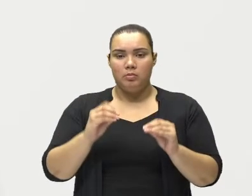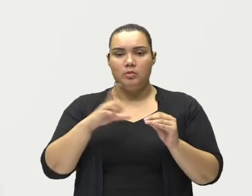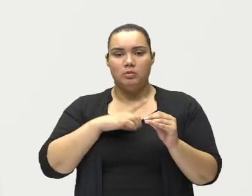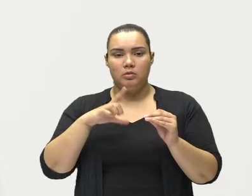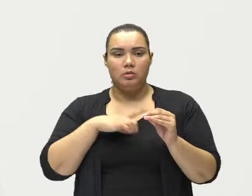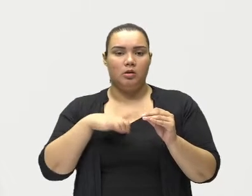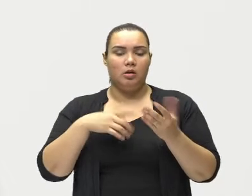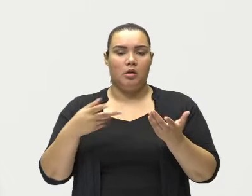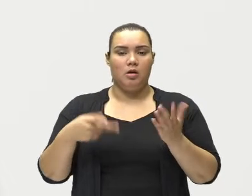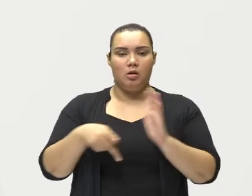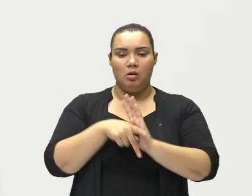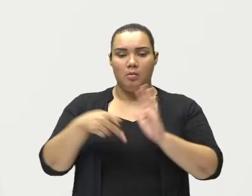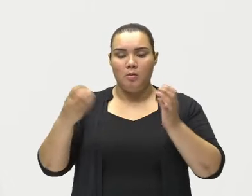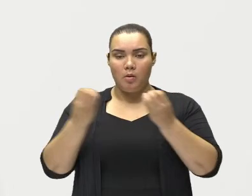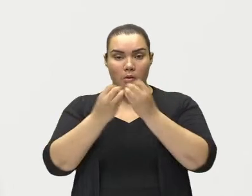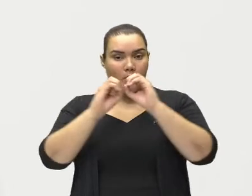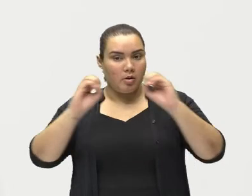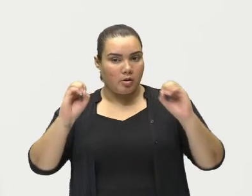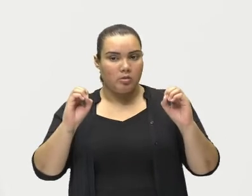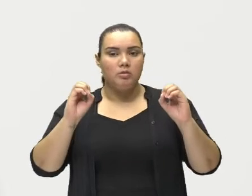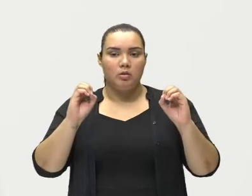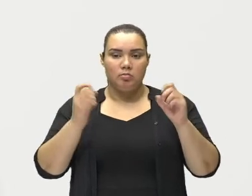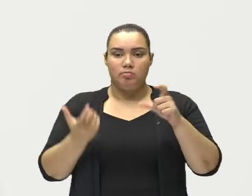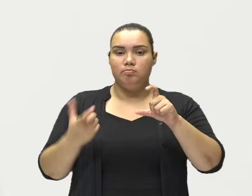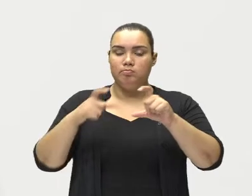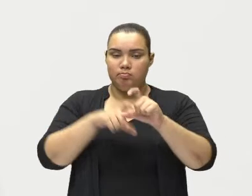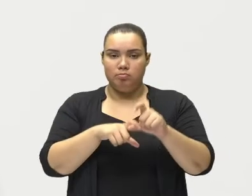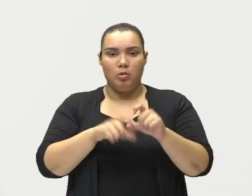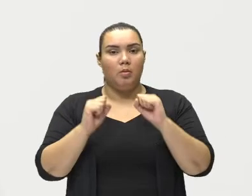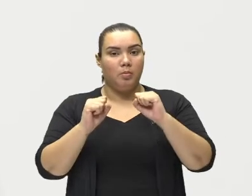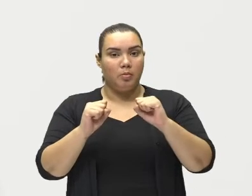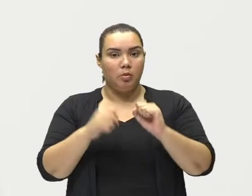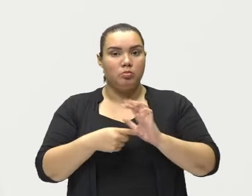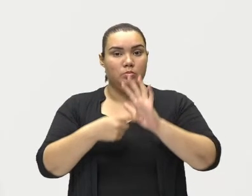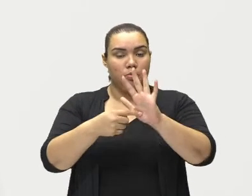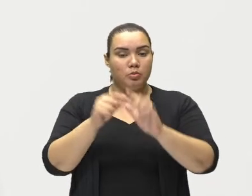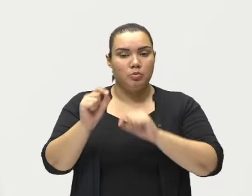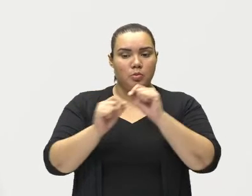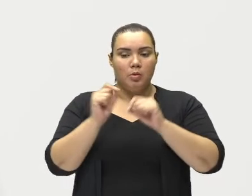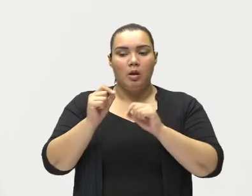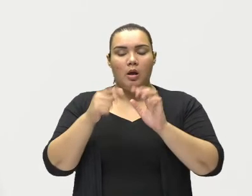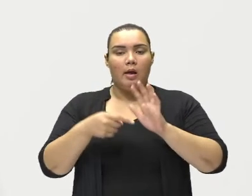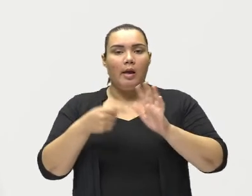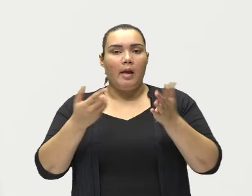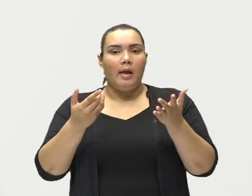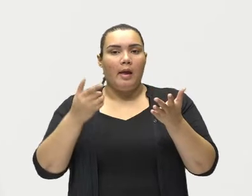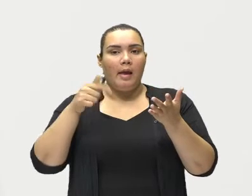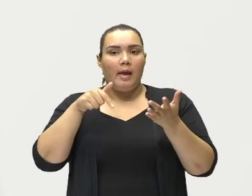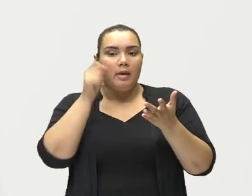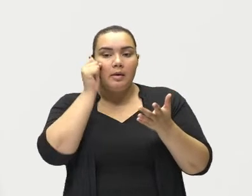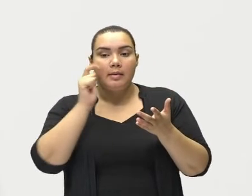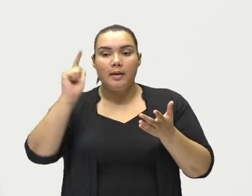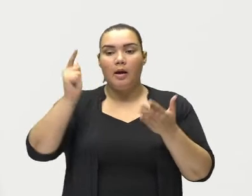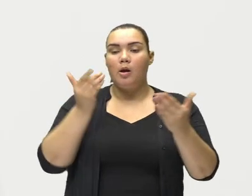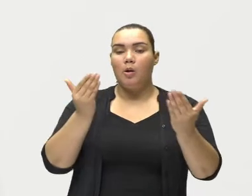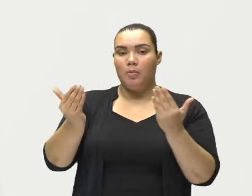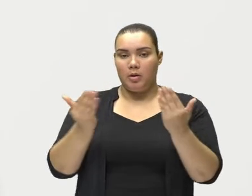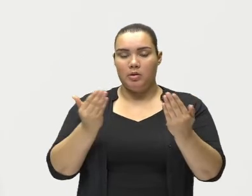frente das orações subordinadas, elas podem trazer uma ideia comparativa para exprimir